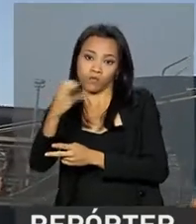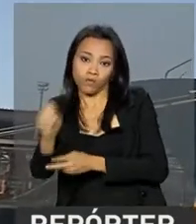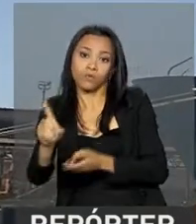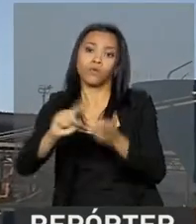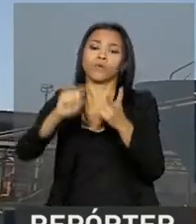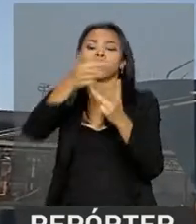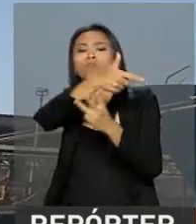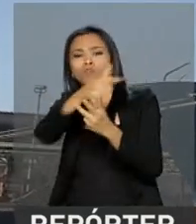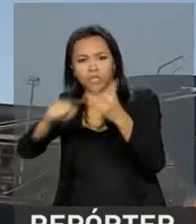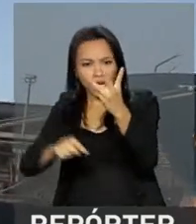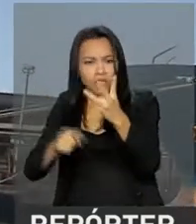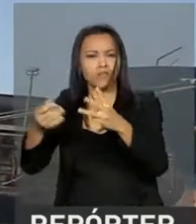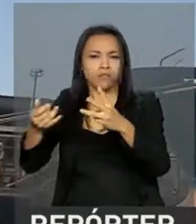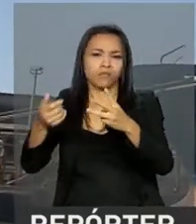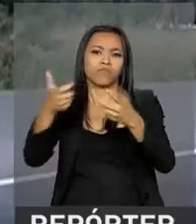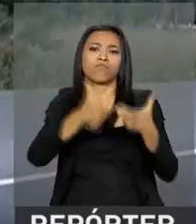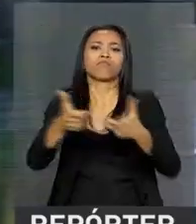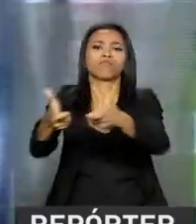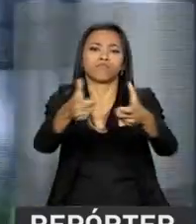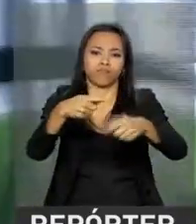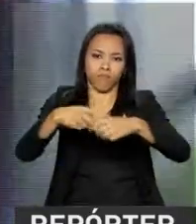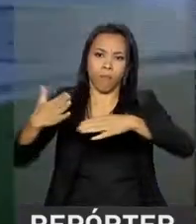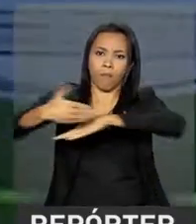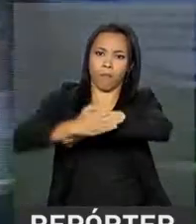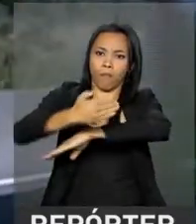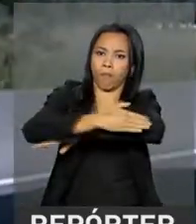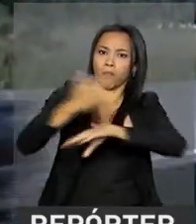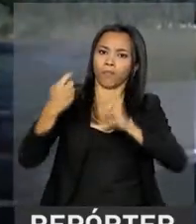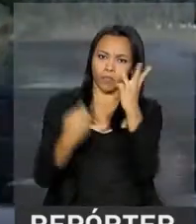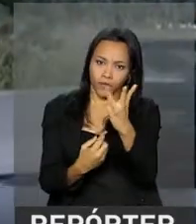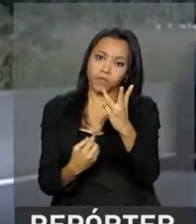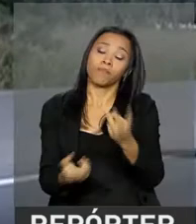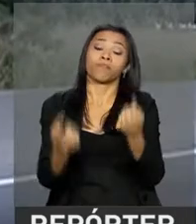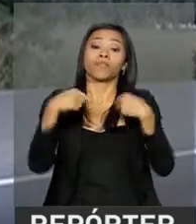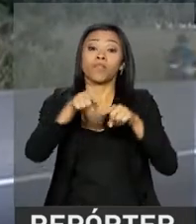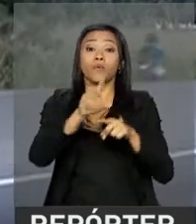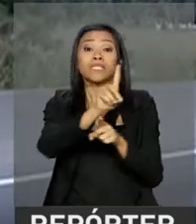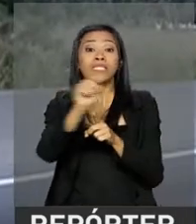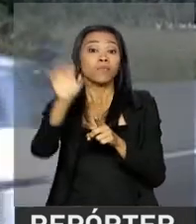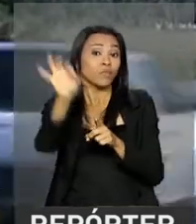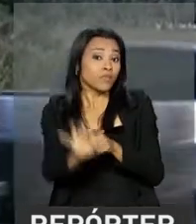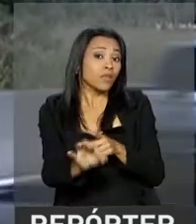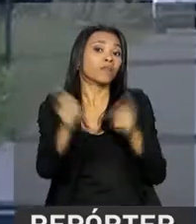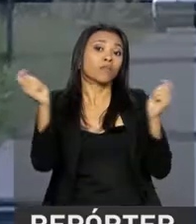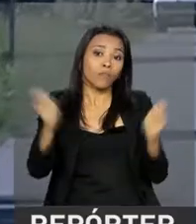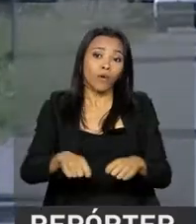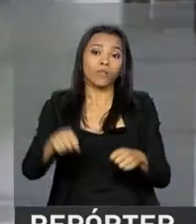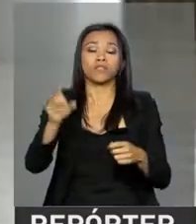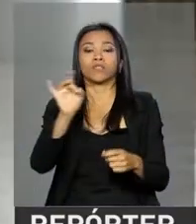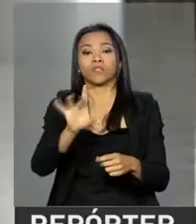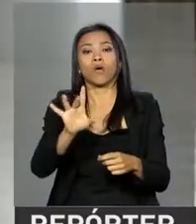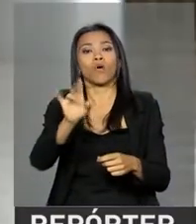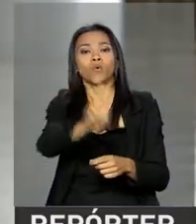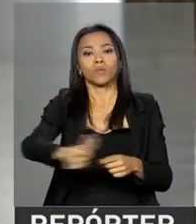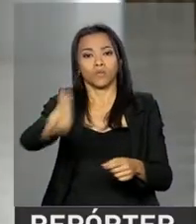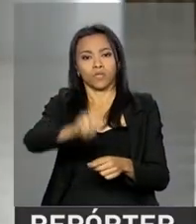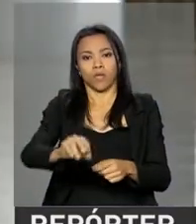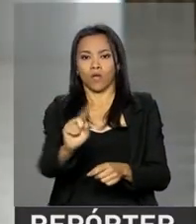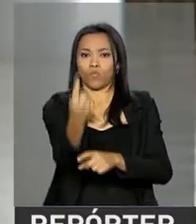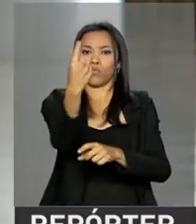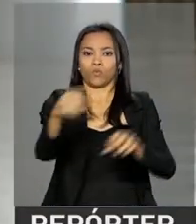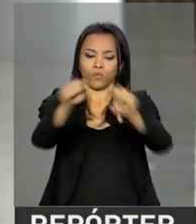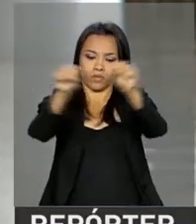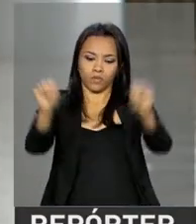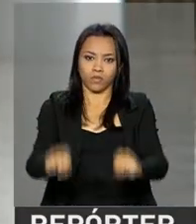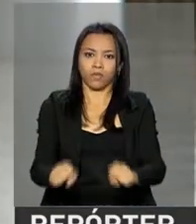ano, todas as exportações, 100% das exportações brasileiras, possam ser feitas através do Portal Único do